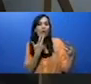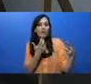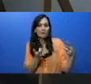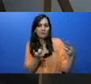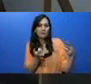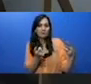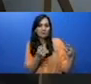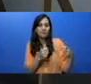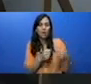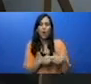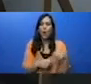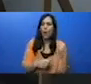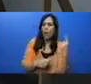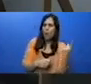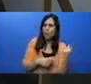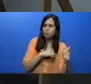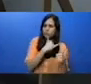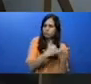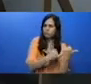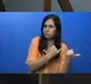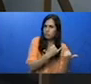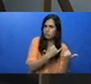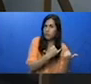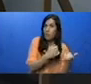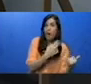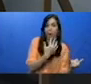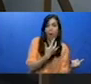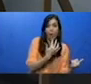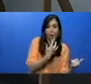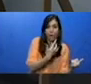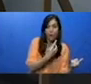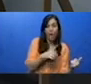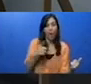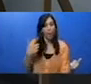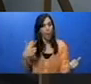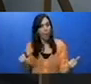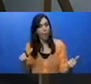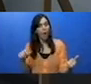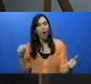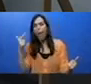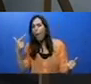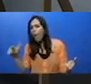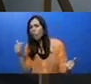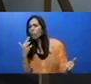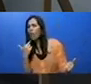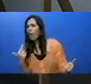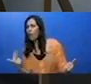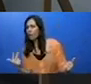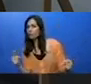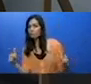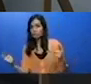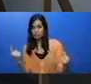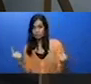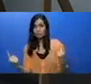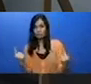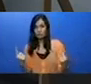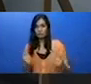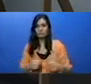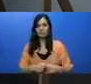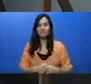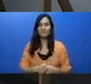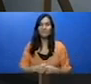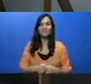uma cor e o outro outra. Pode ser dupla, você vai jogar com a sua mãe, ou pai, ou tia, que mora com você, porque não pode